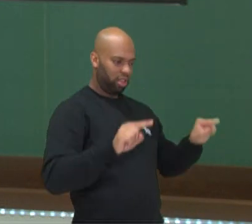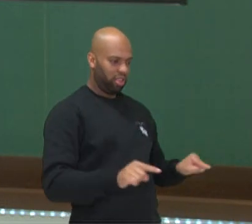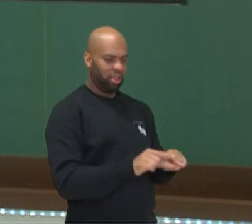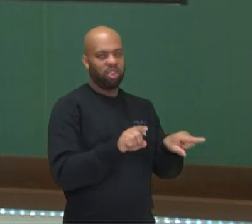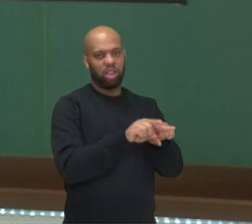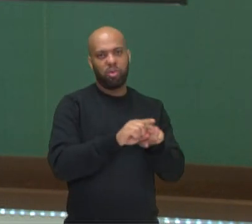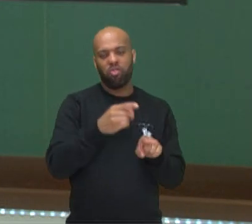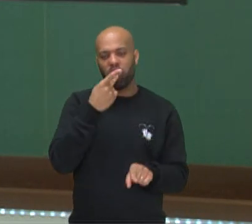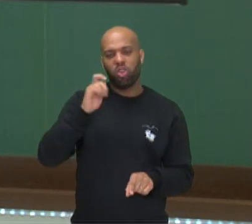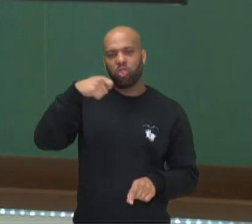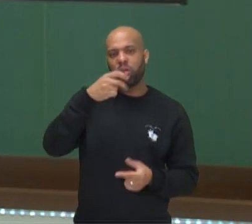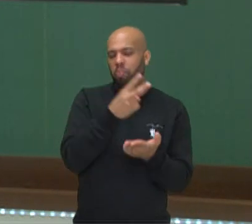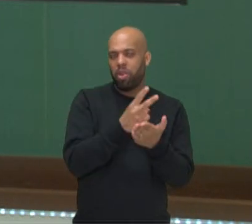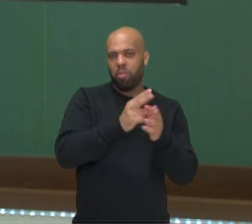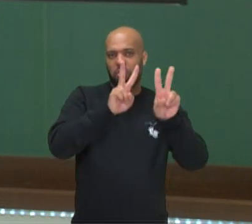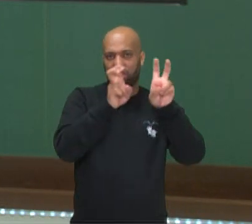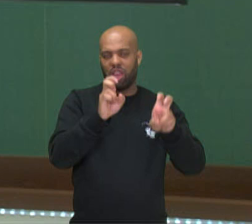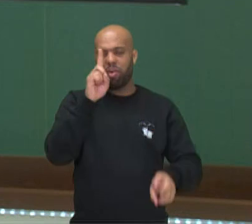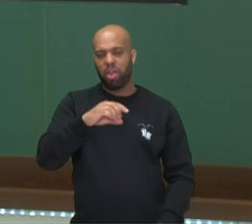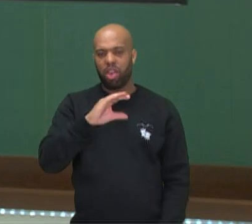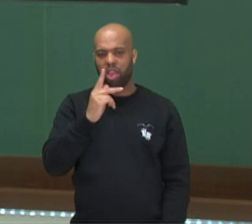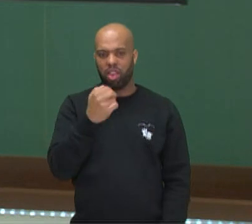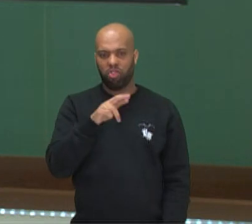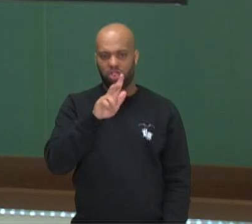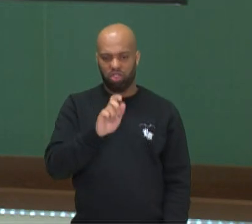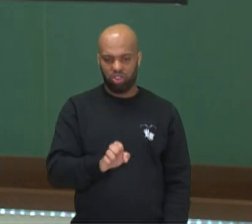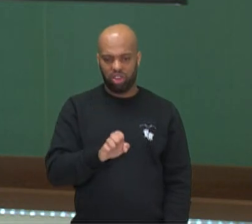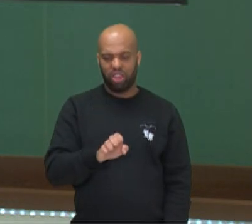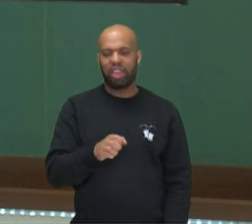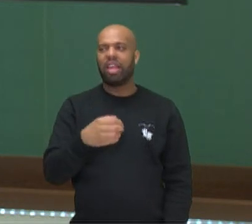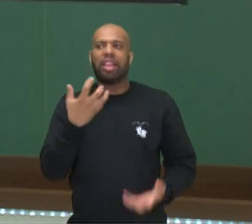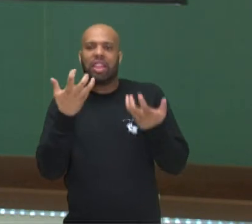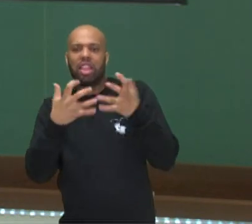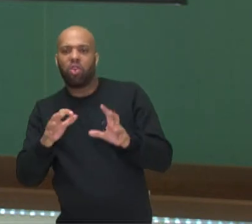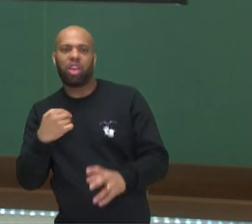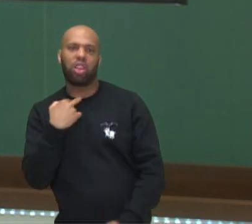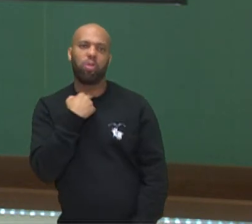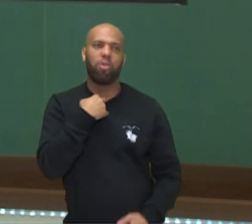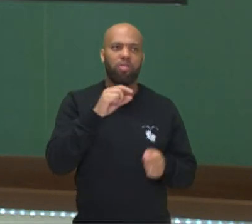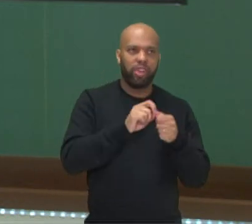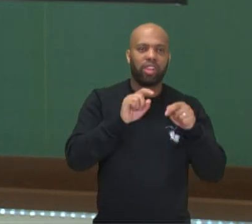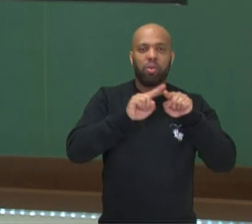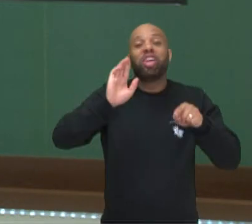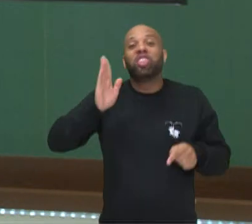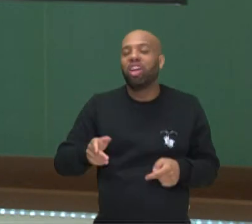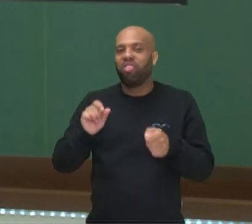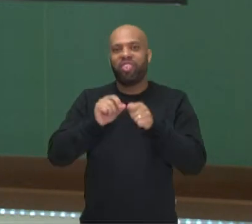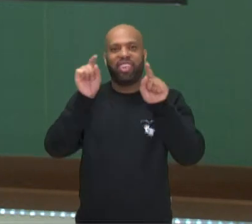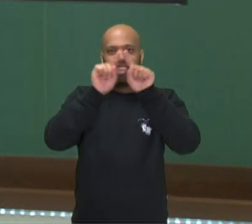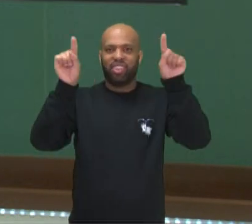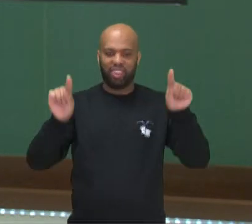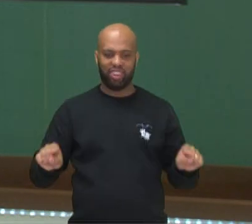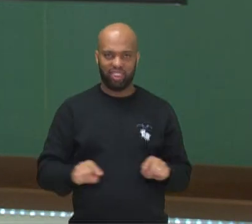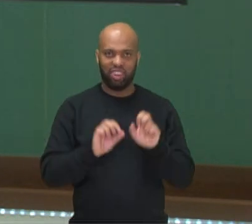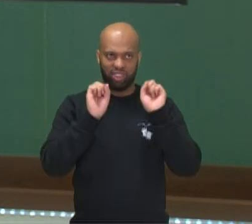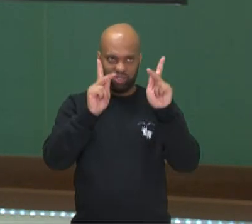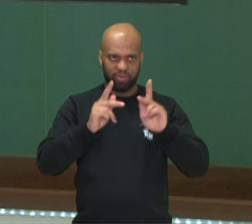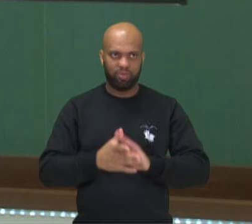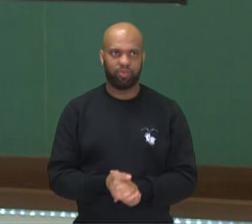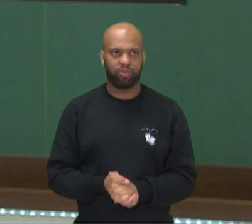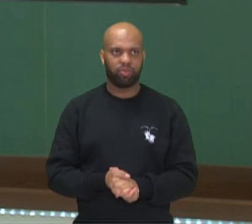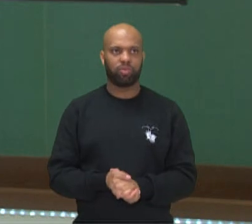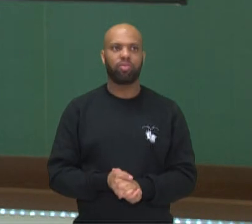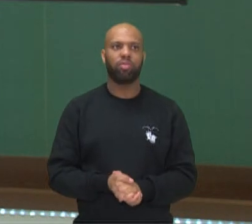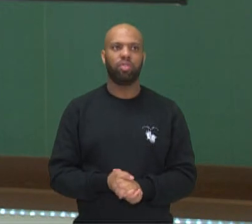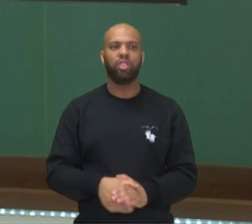do assunto charge, do fato do chargista não querer ou não poder fazê-la, mas a charge está aqui feita nesse caso, certo?